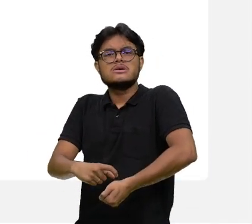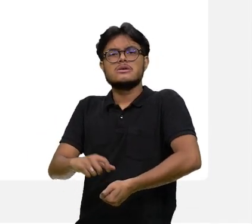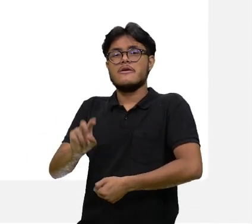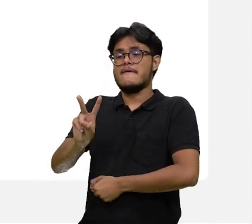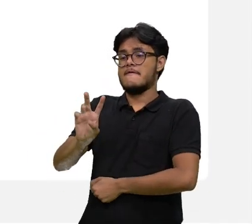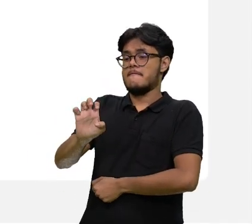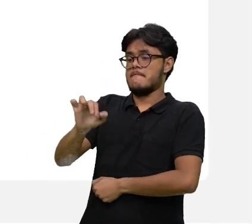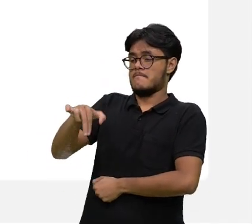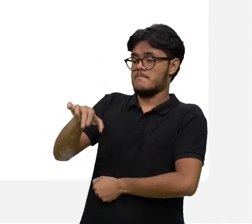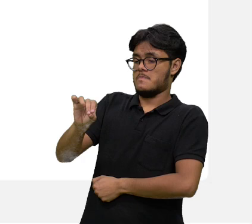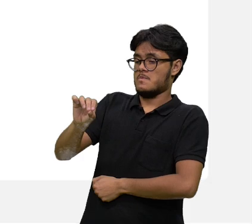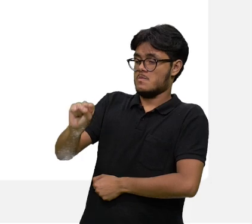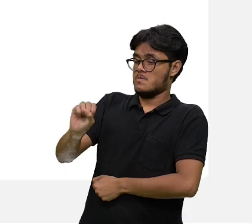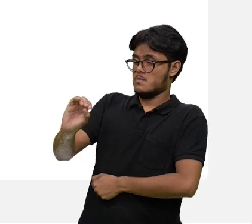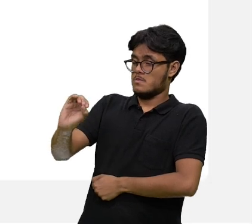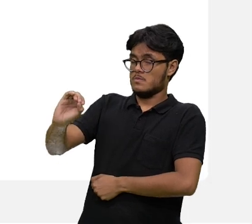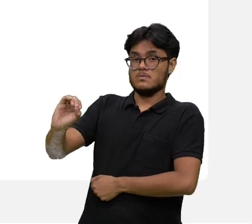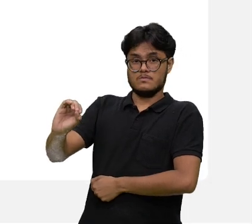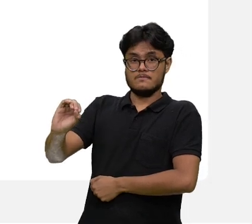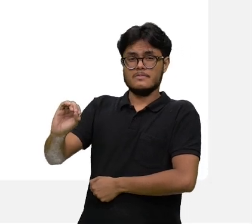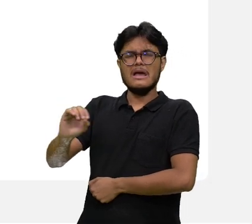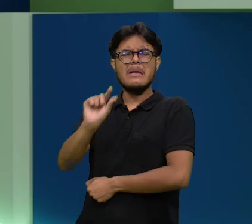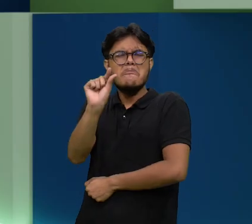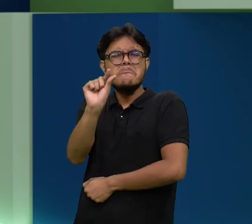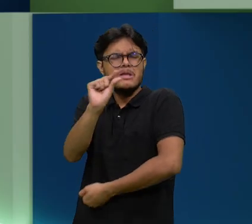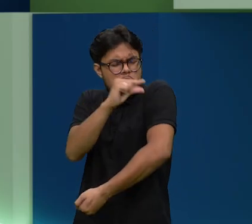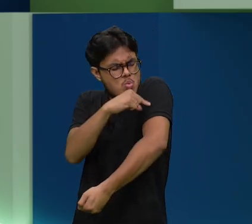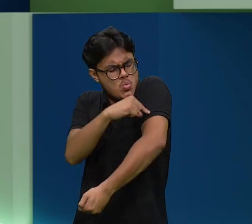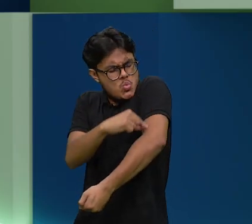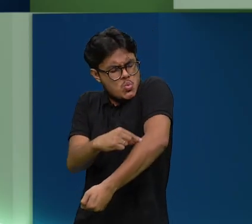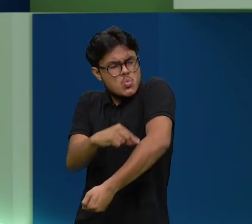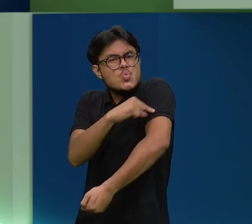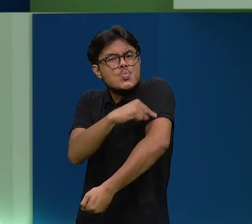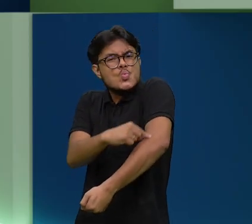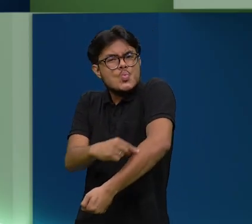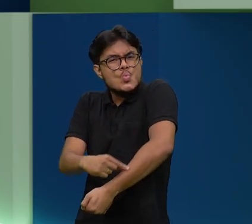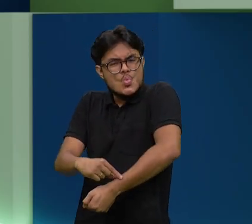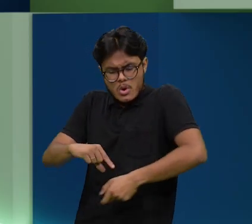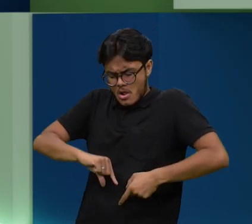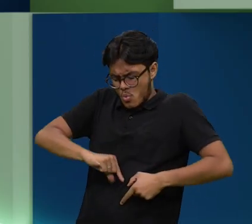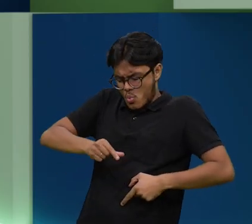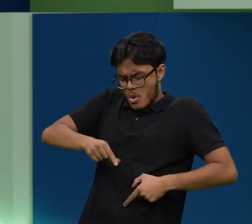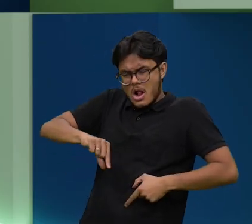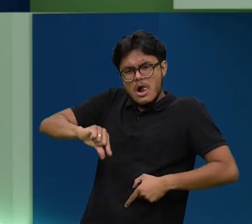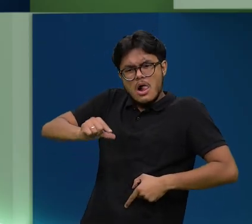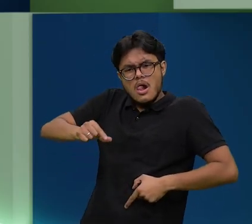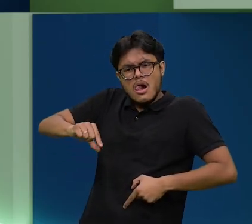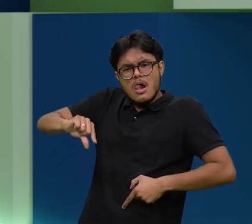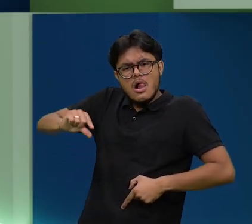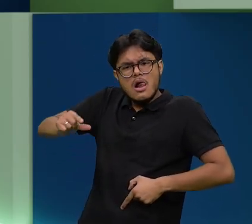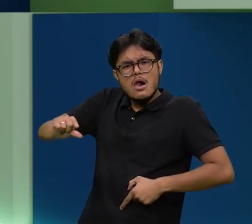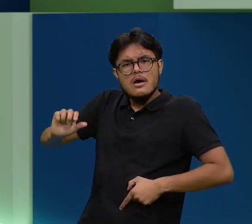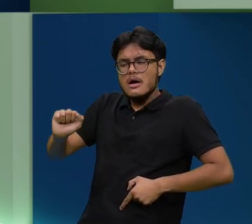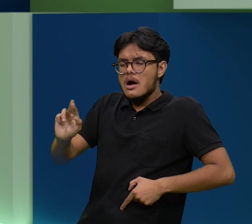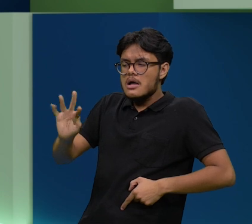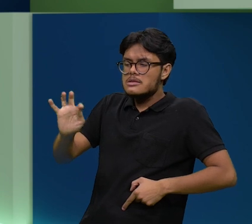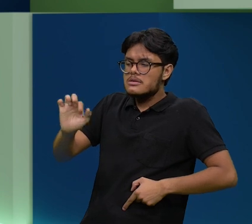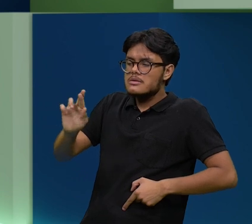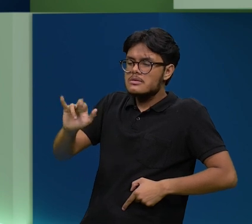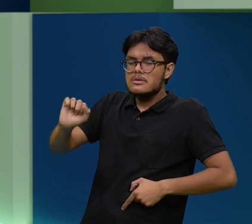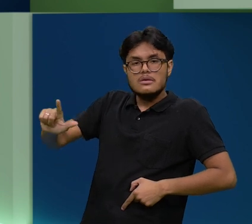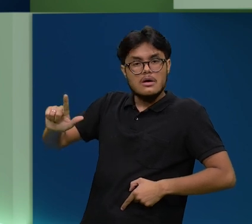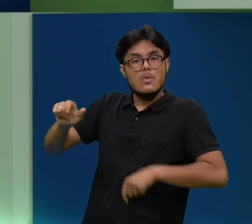Venoso. E as veias lá do cordão umbilical é que vão carregar sangue arterial. Beleza? Então,